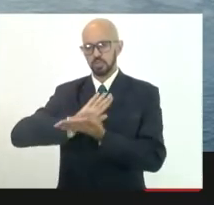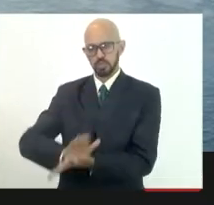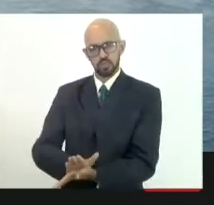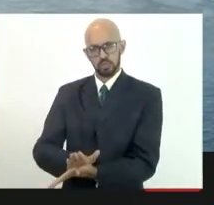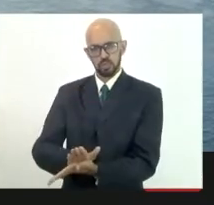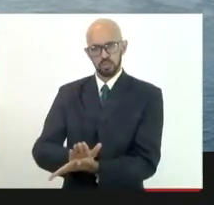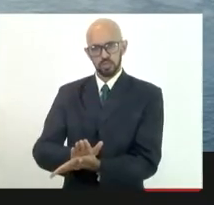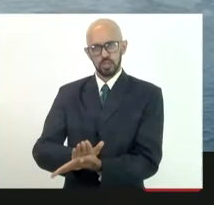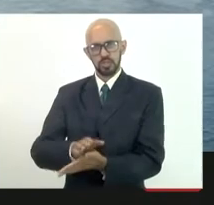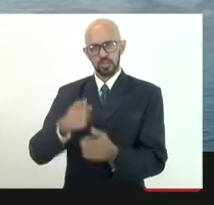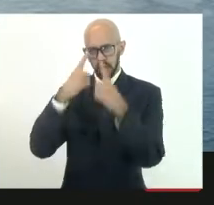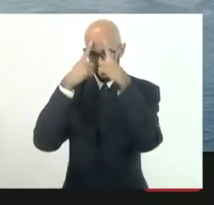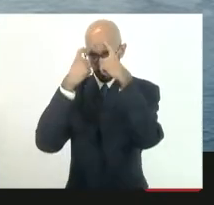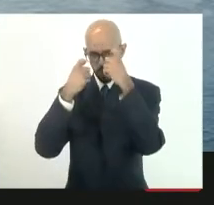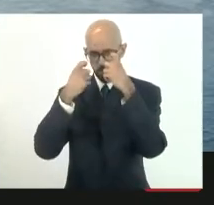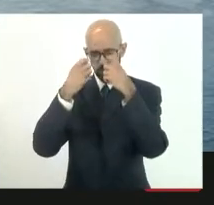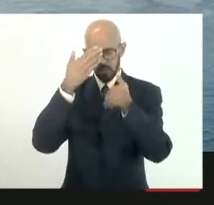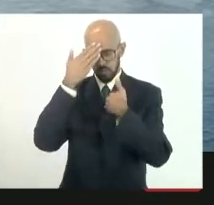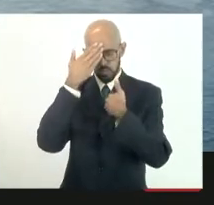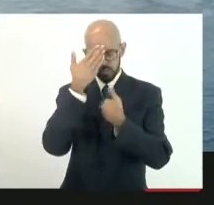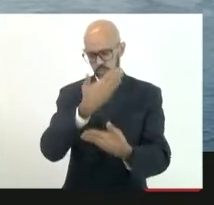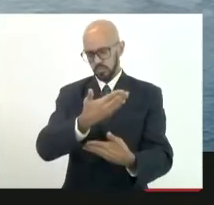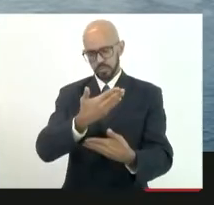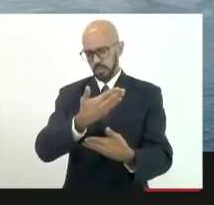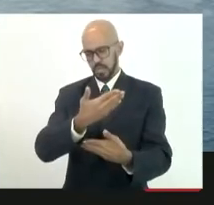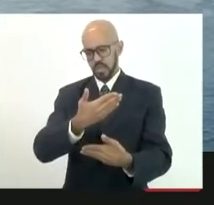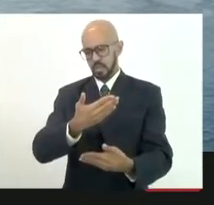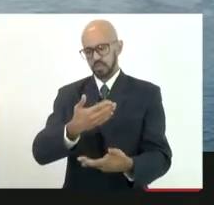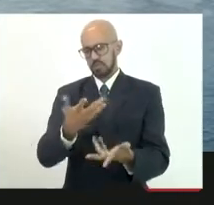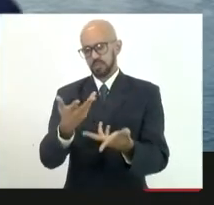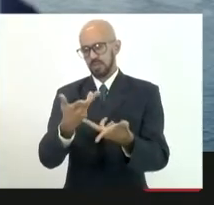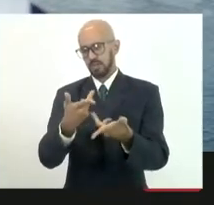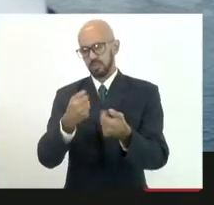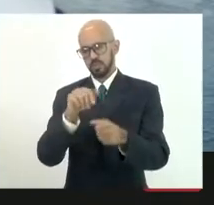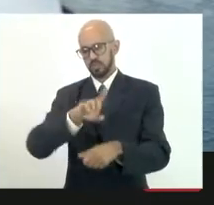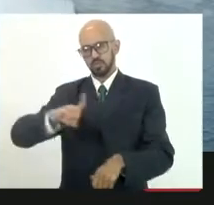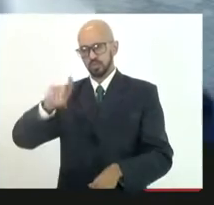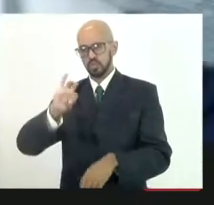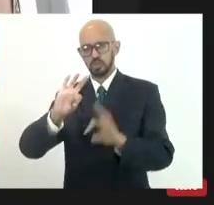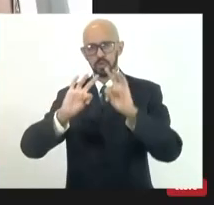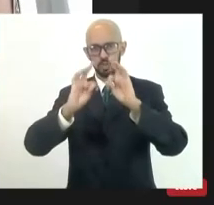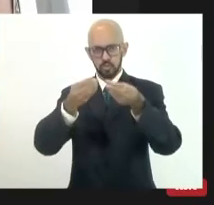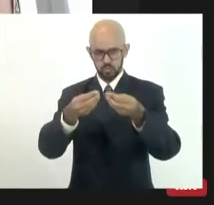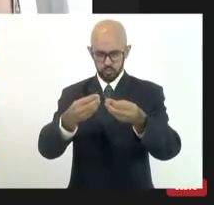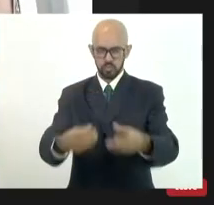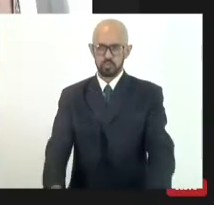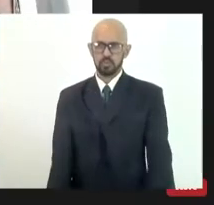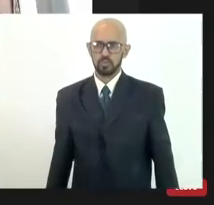e agressão. Muito obrigada e um excelente dia para todos.